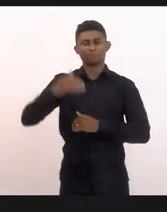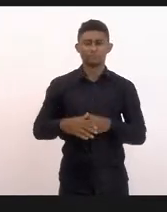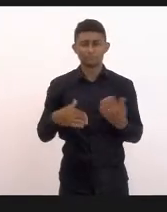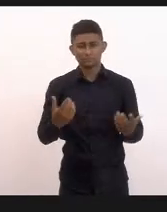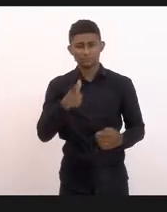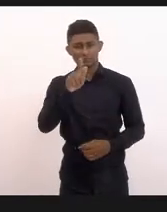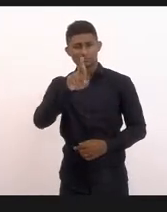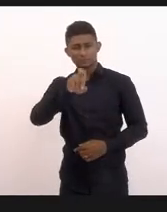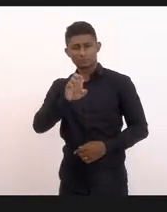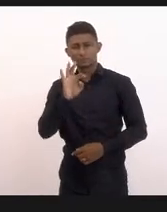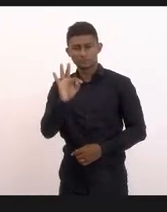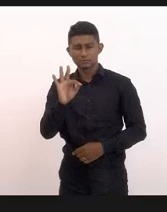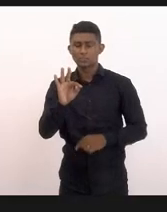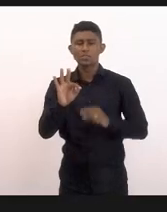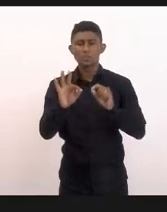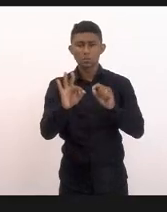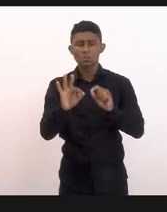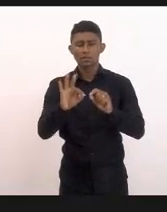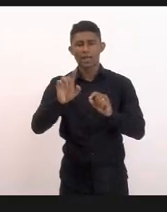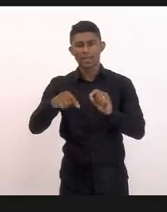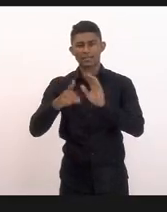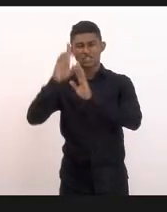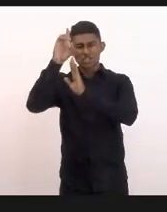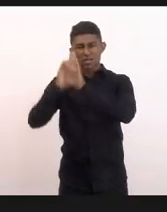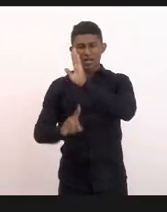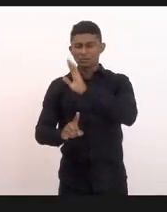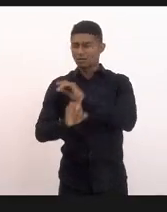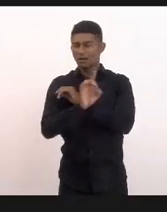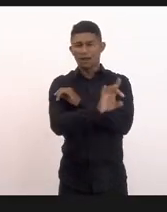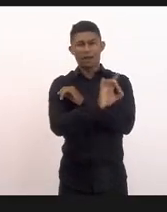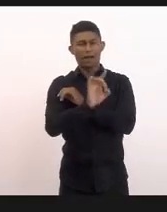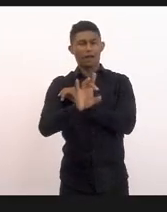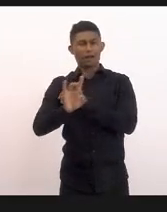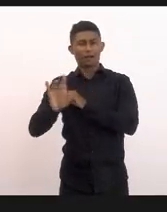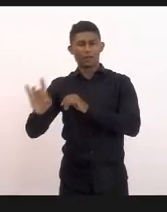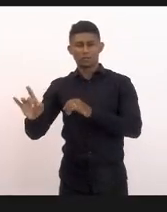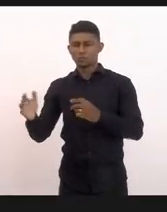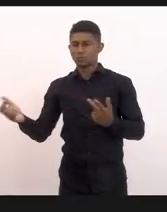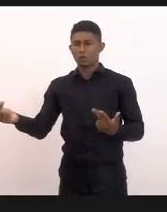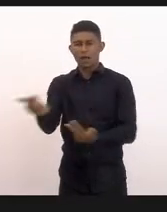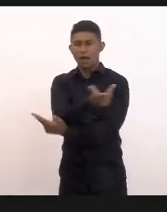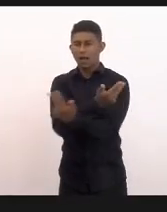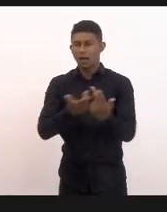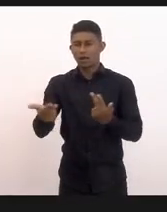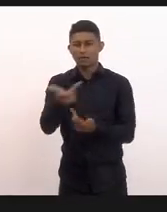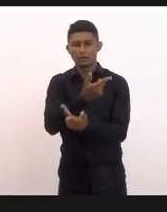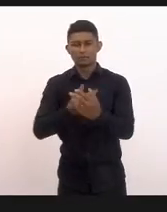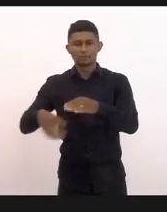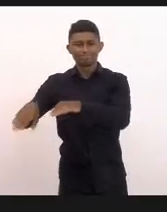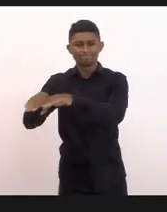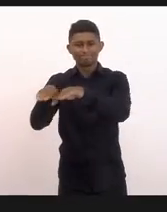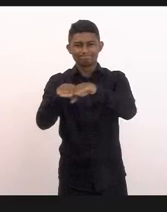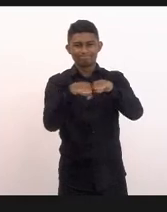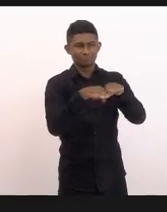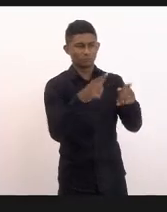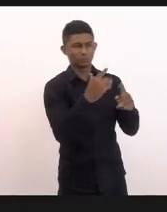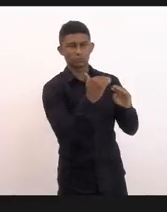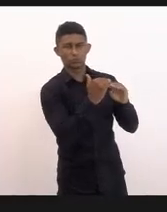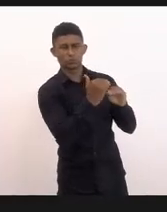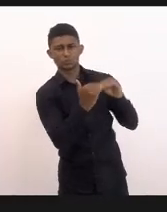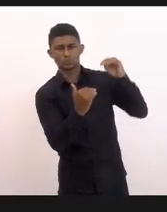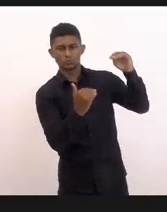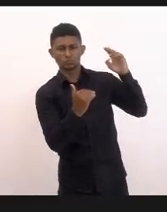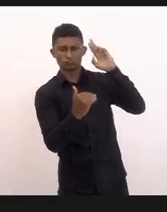é um direito de todos, de forma igualitária, né, para quem tem patente alta, mas